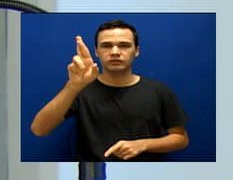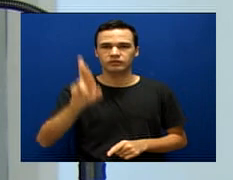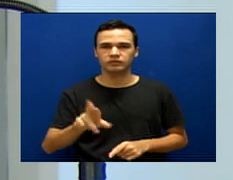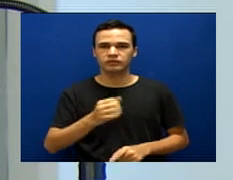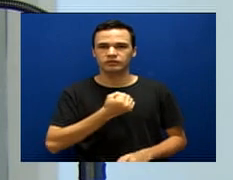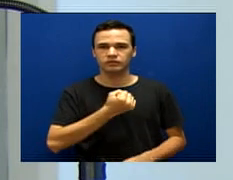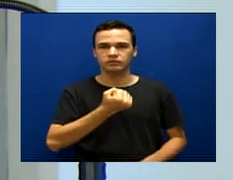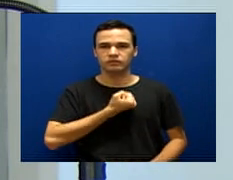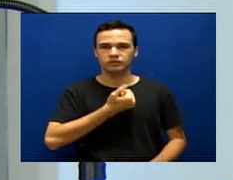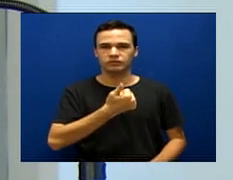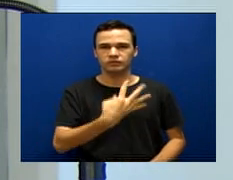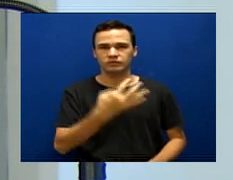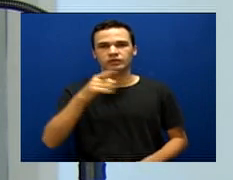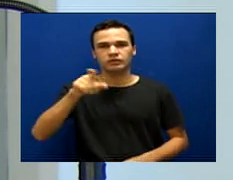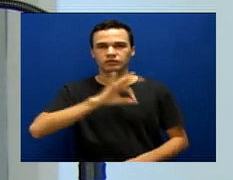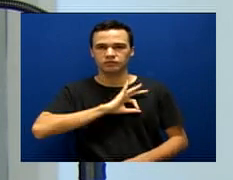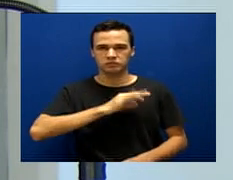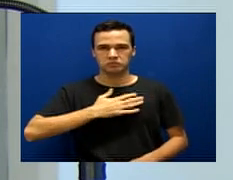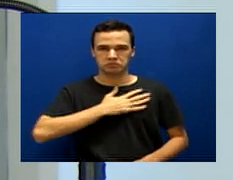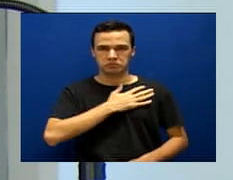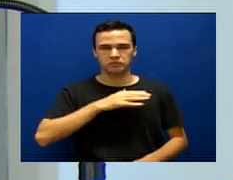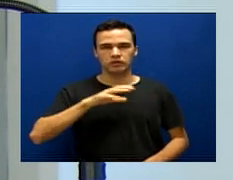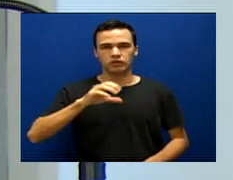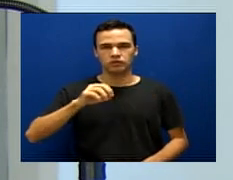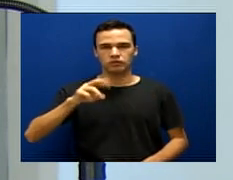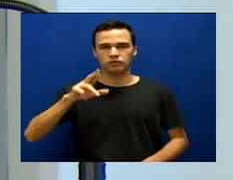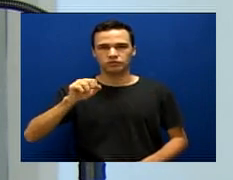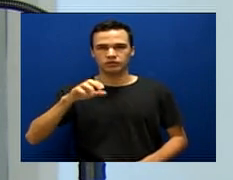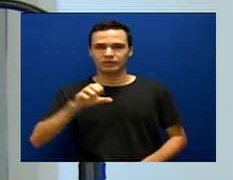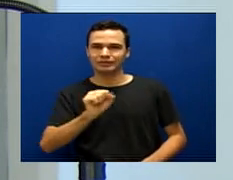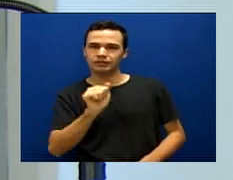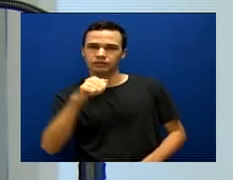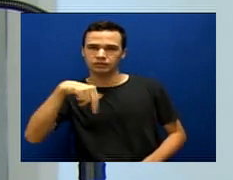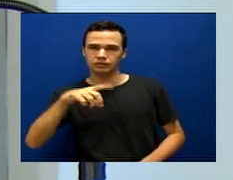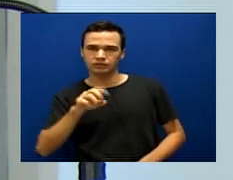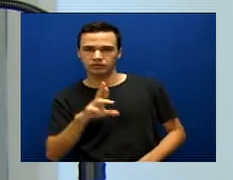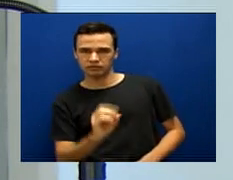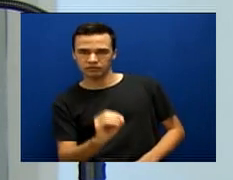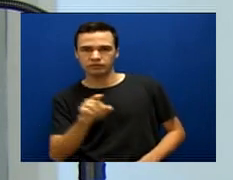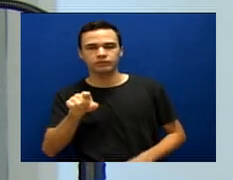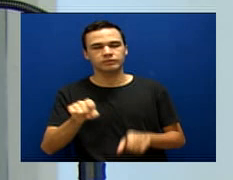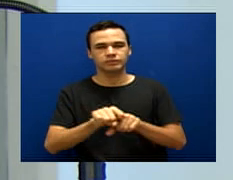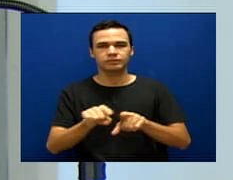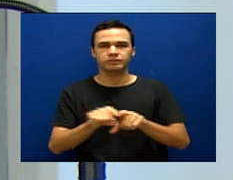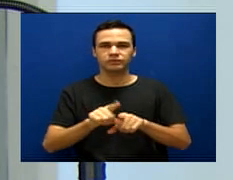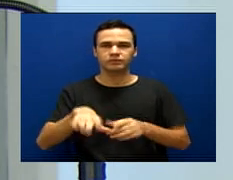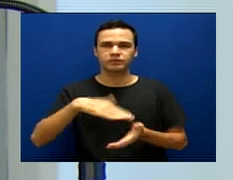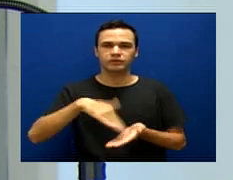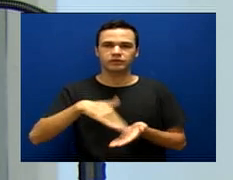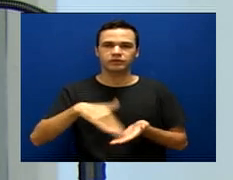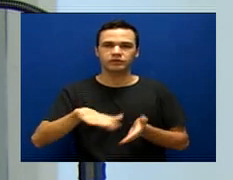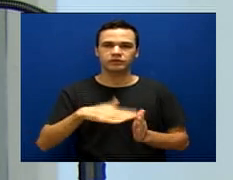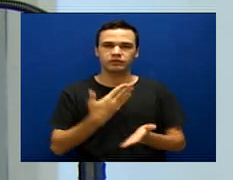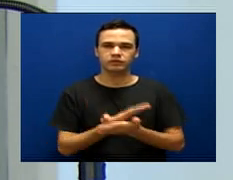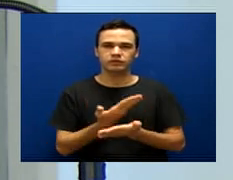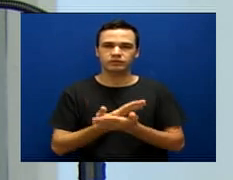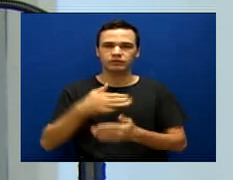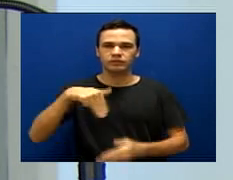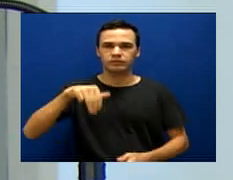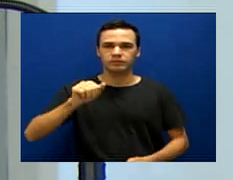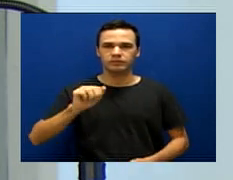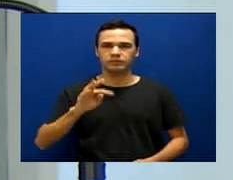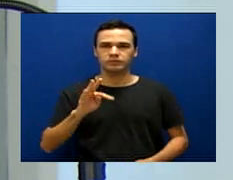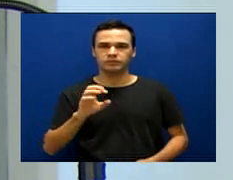14ª Circunscrição do Serviço Militar, coronel de Infantaria Sandro Pérez Zanetti, a secretária de Educação, professora Marta